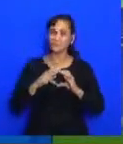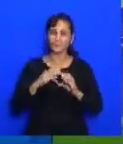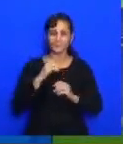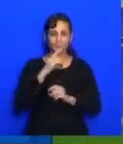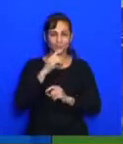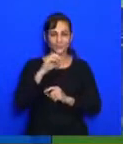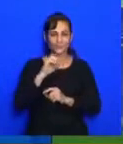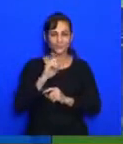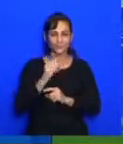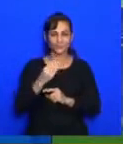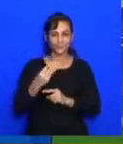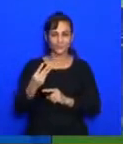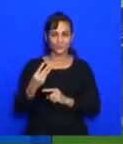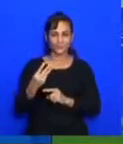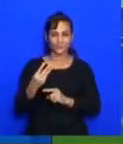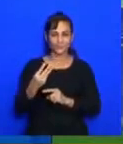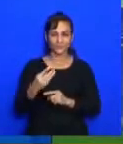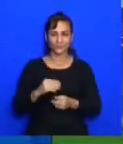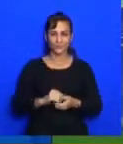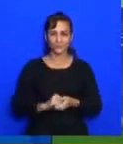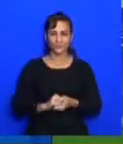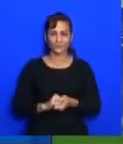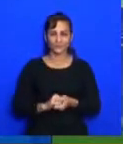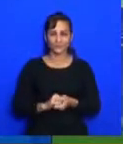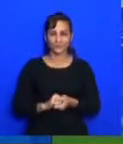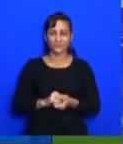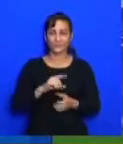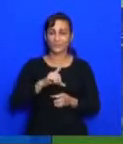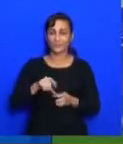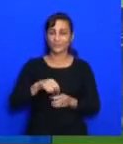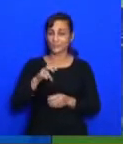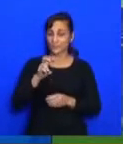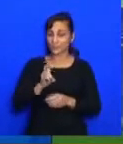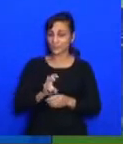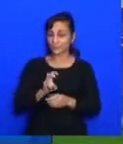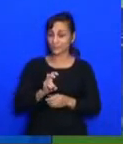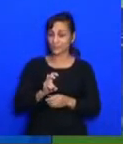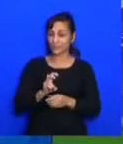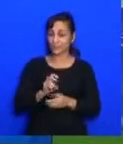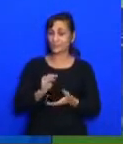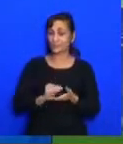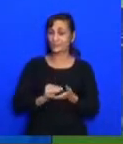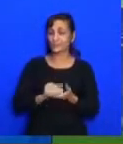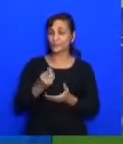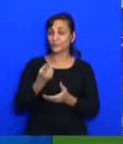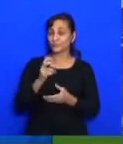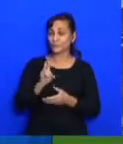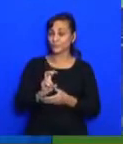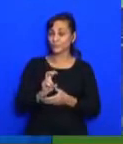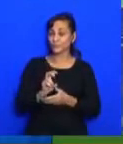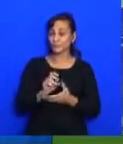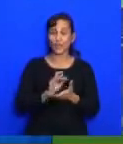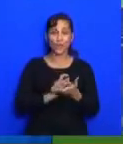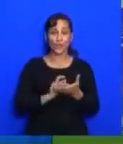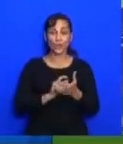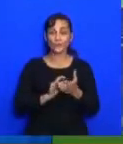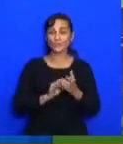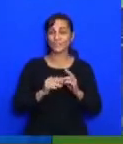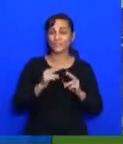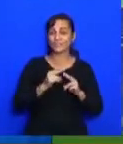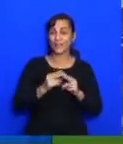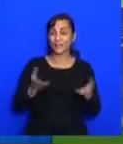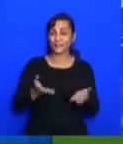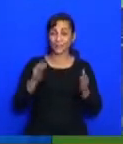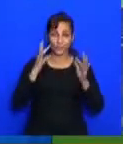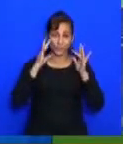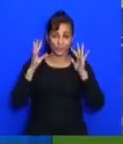número 03. Verde, 03. Foram sorteados 5 números. Faltam 15. Loterias